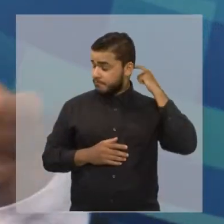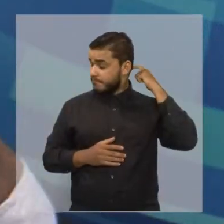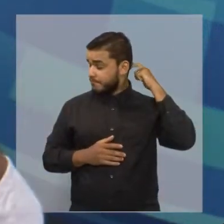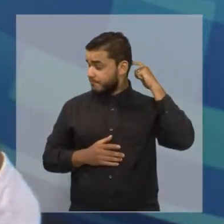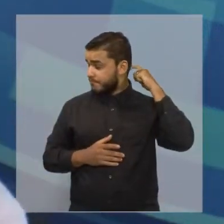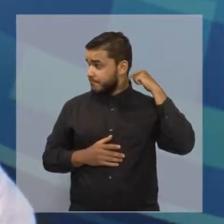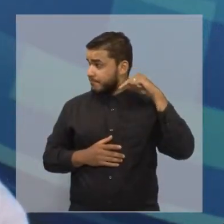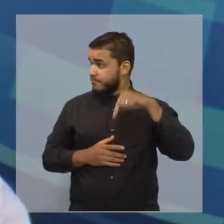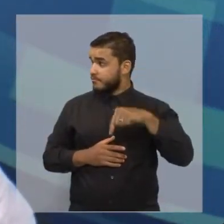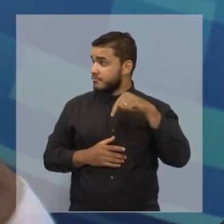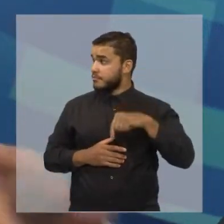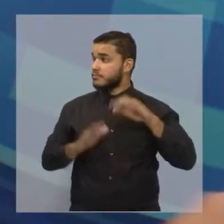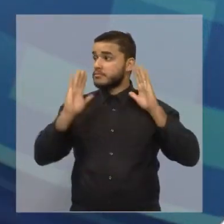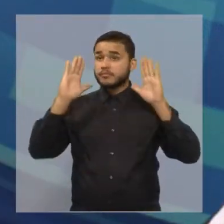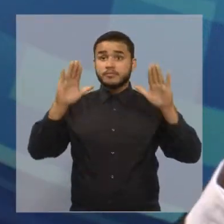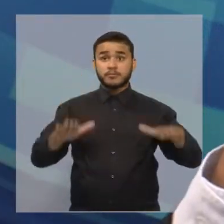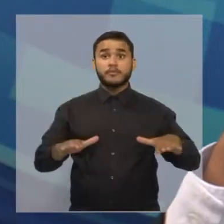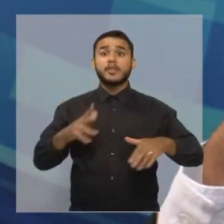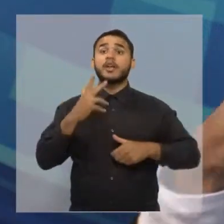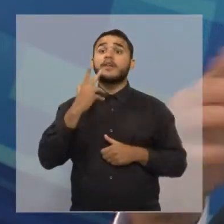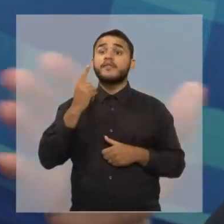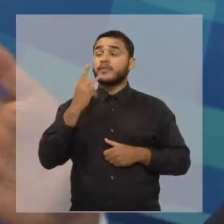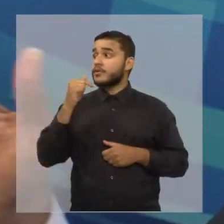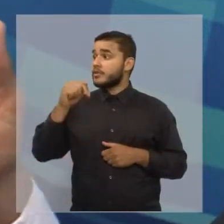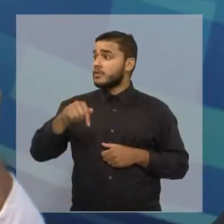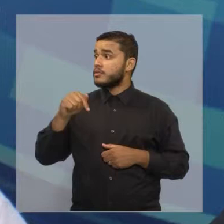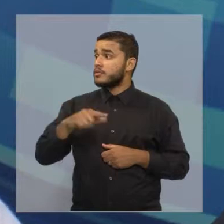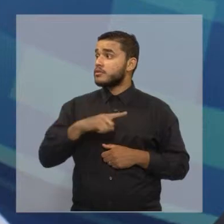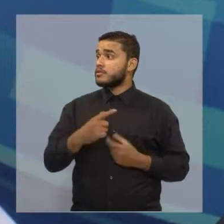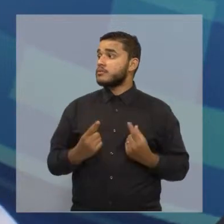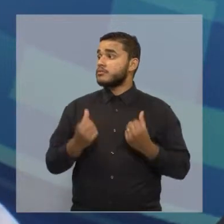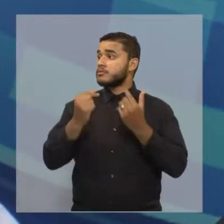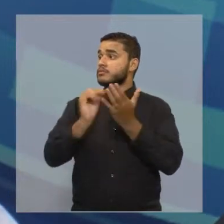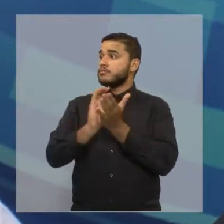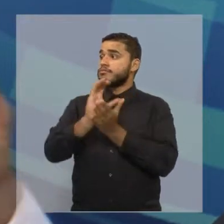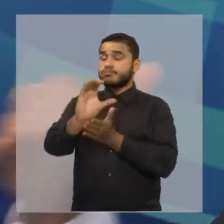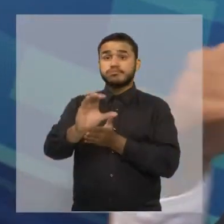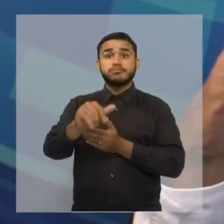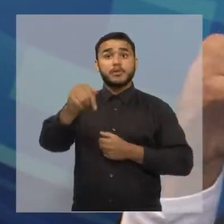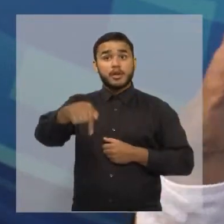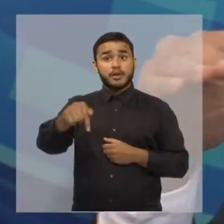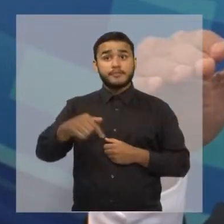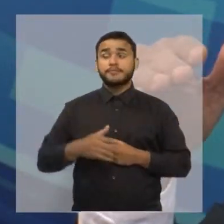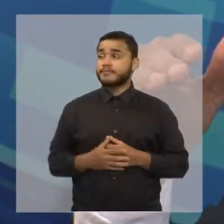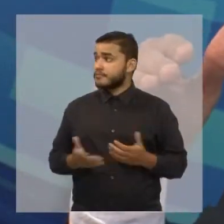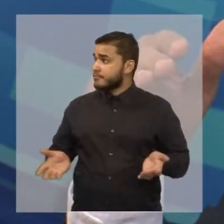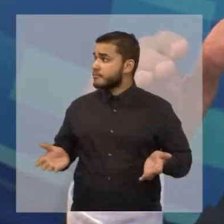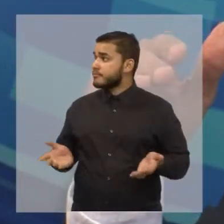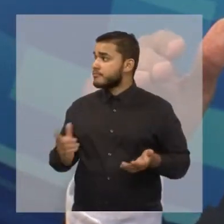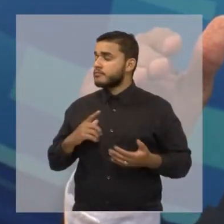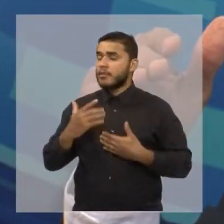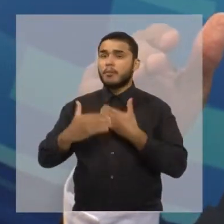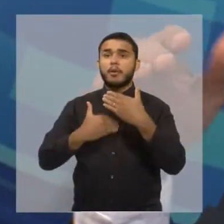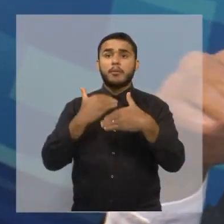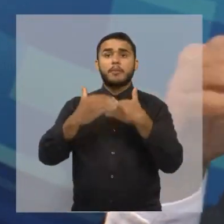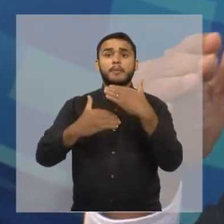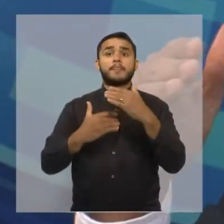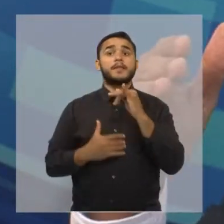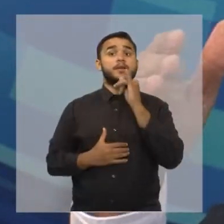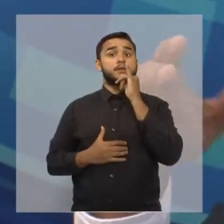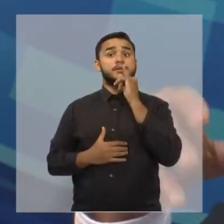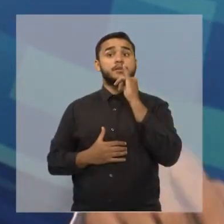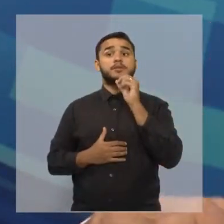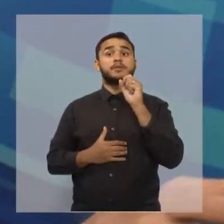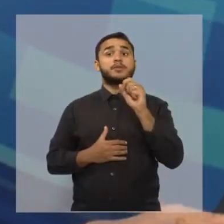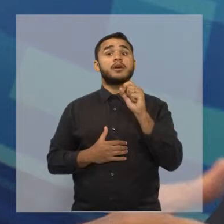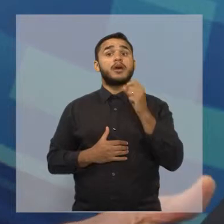foi objeto de concessão e imediatamente teve investimento pesado. Então, essas coisas estão andando. O que não está